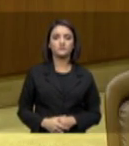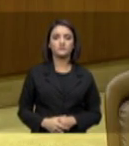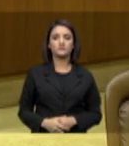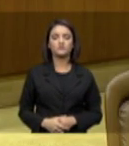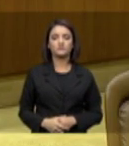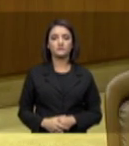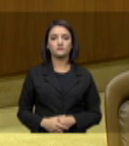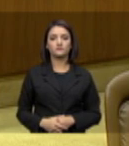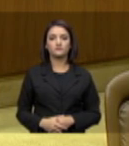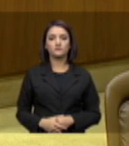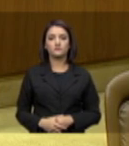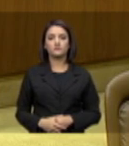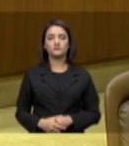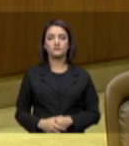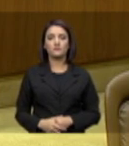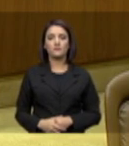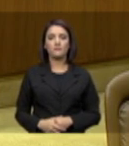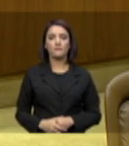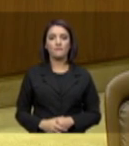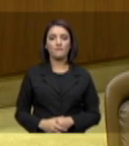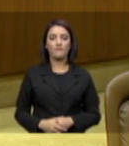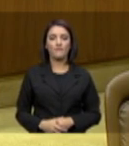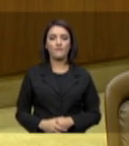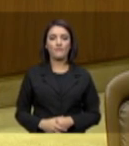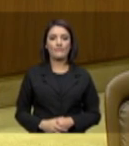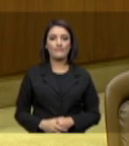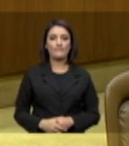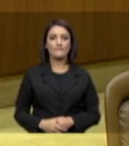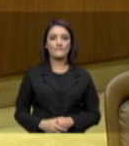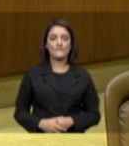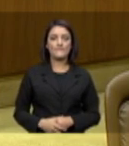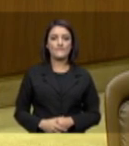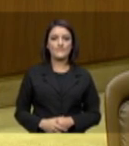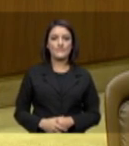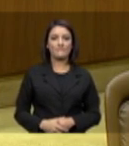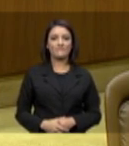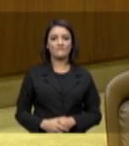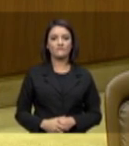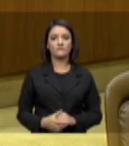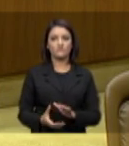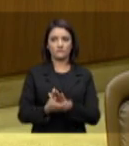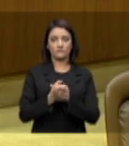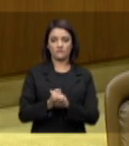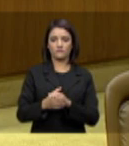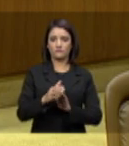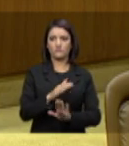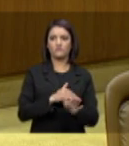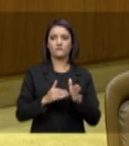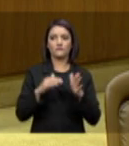nesse paris eminente ministro relator ministro marco aurélio entendo